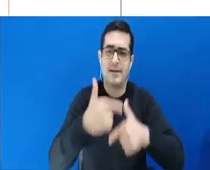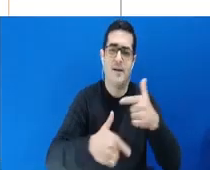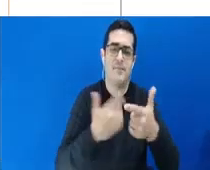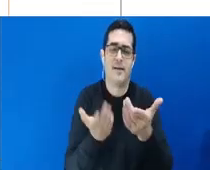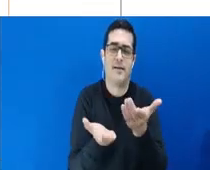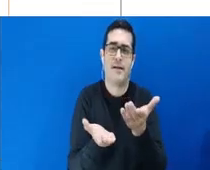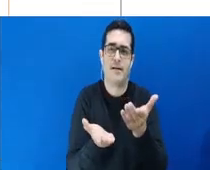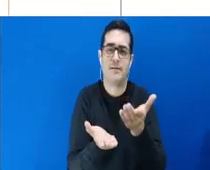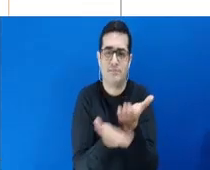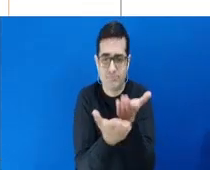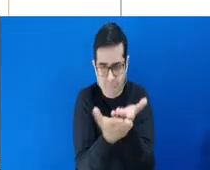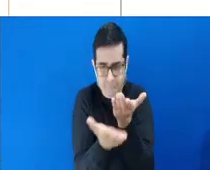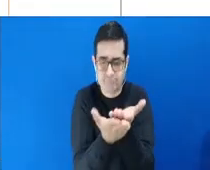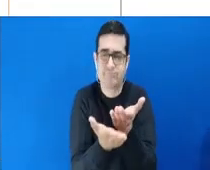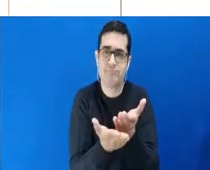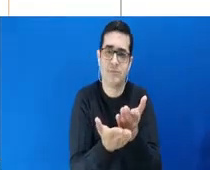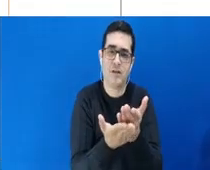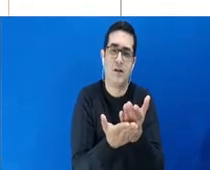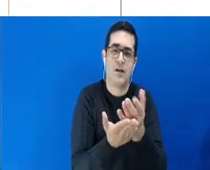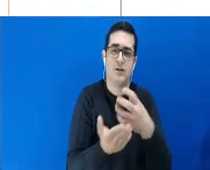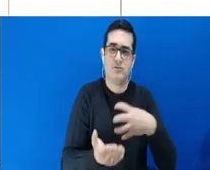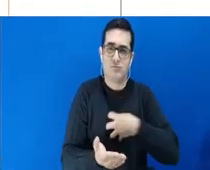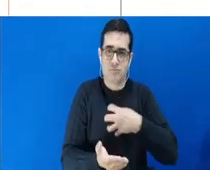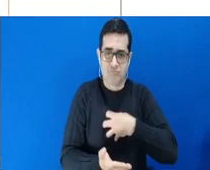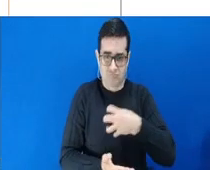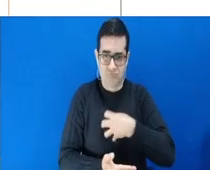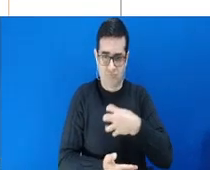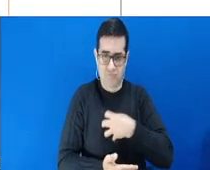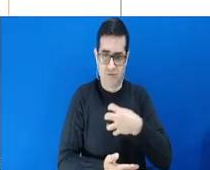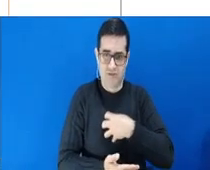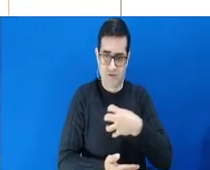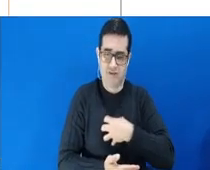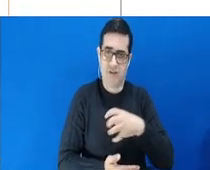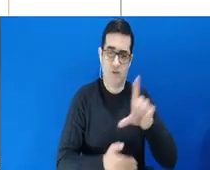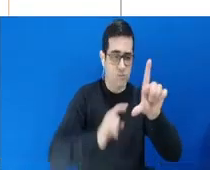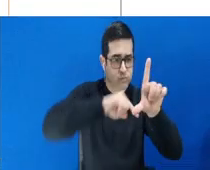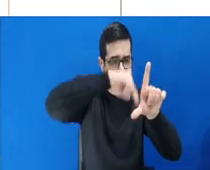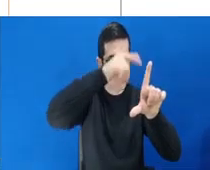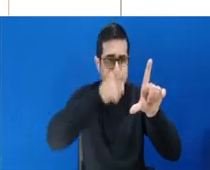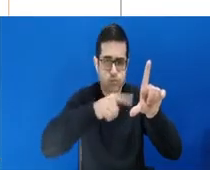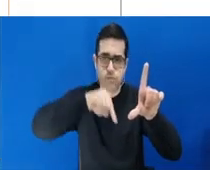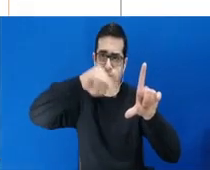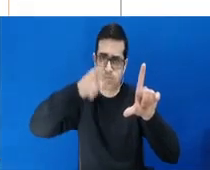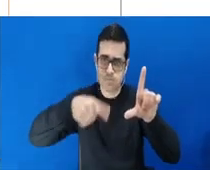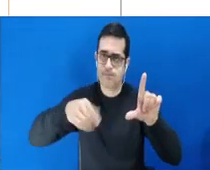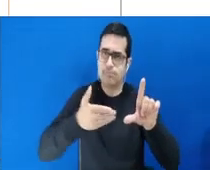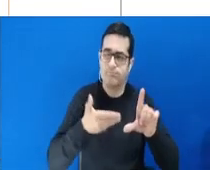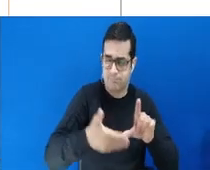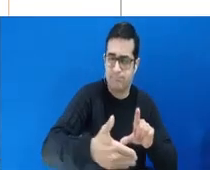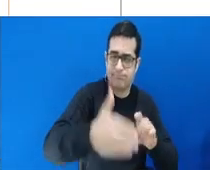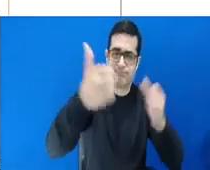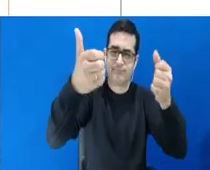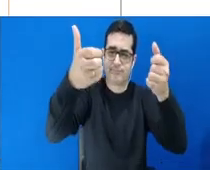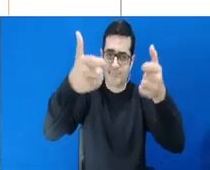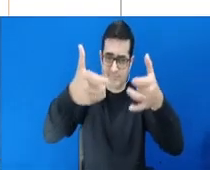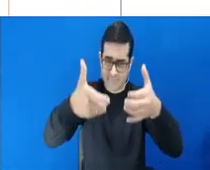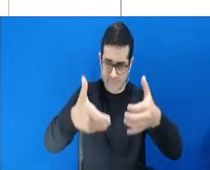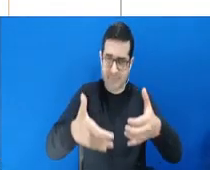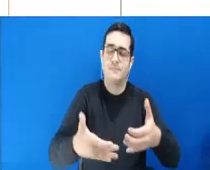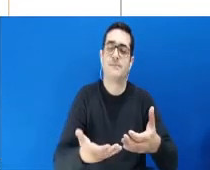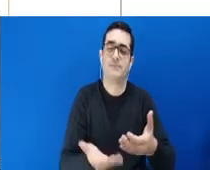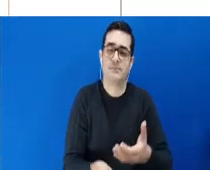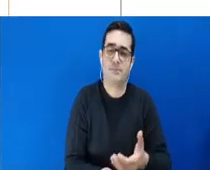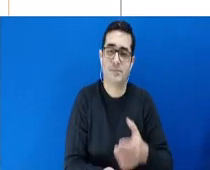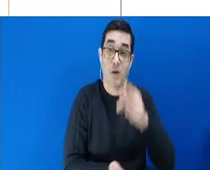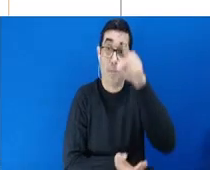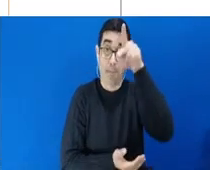esses formatos, né, desses orbitais que vão surgir daqui para diante, a partir, então, do π². Então,